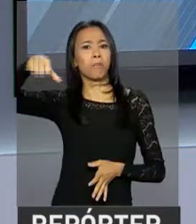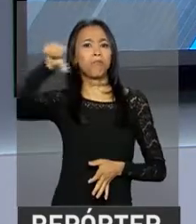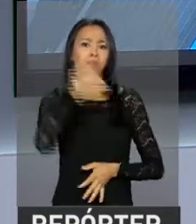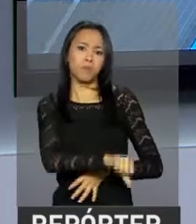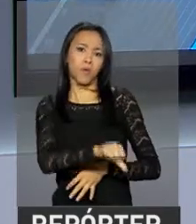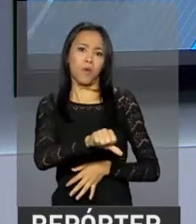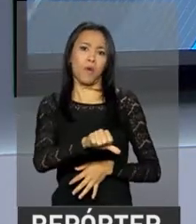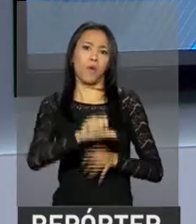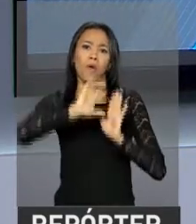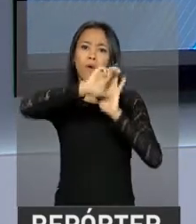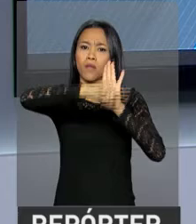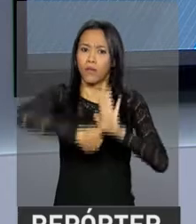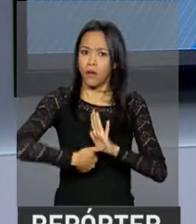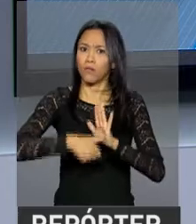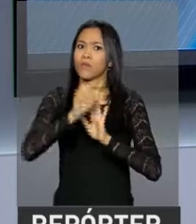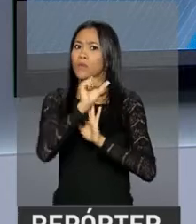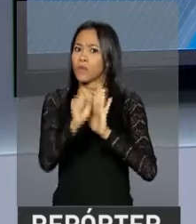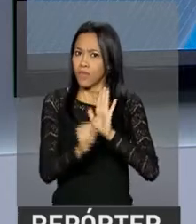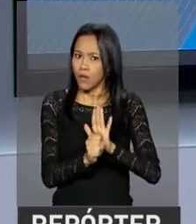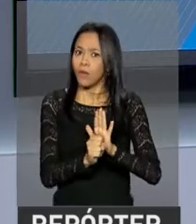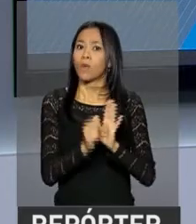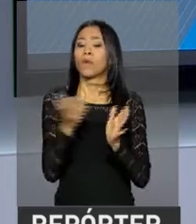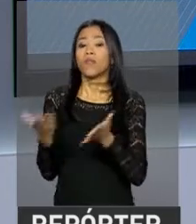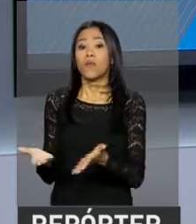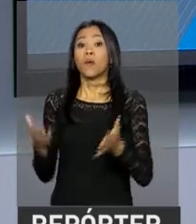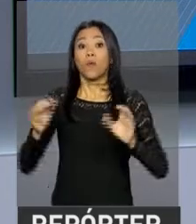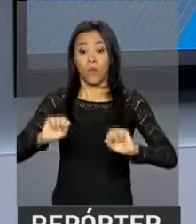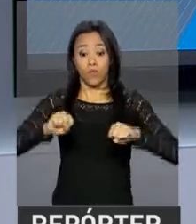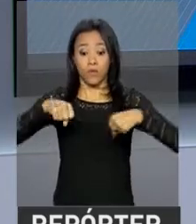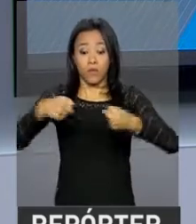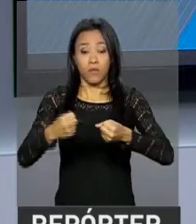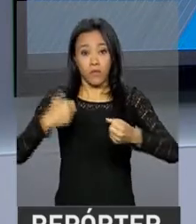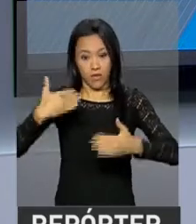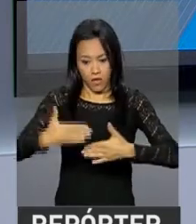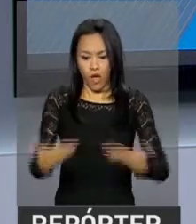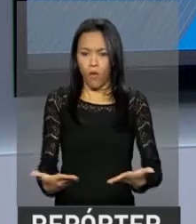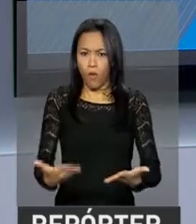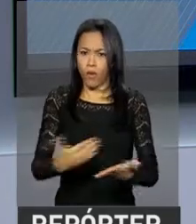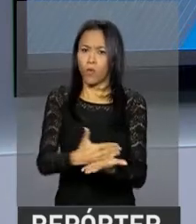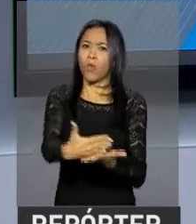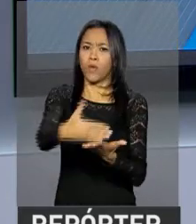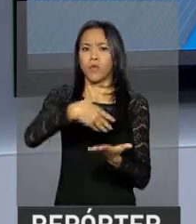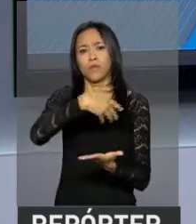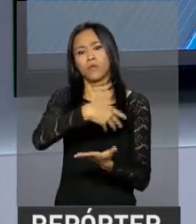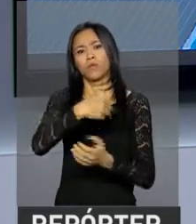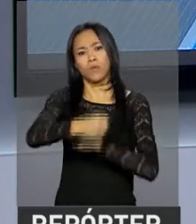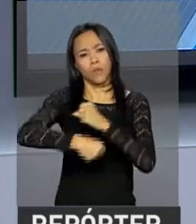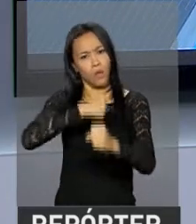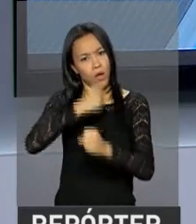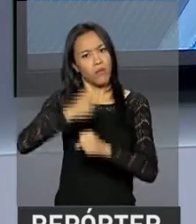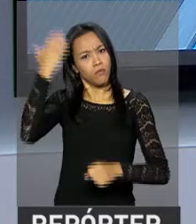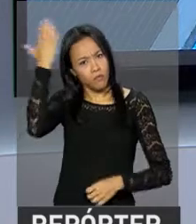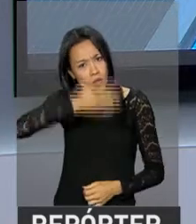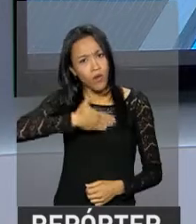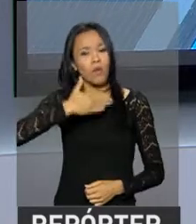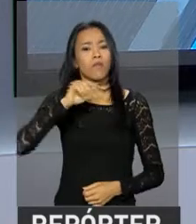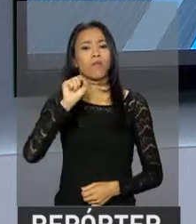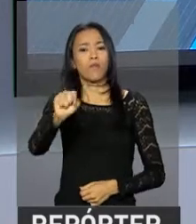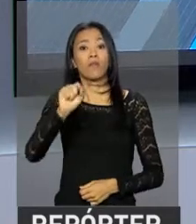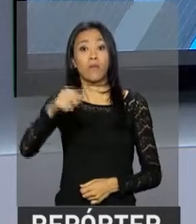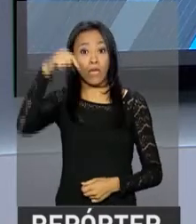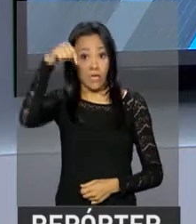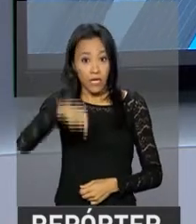século para meirelles o forte crescimento da economia neste início de ano é uma compra comprovação de que